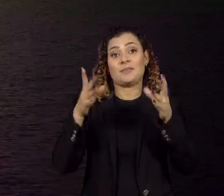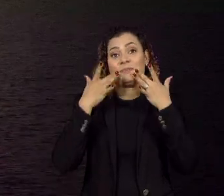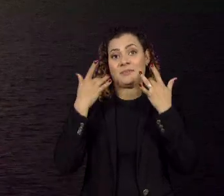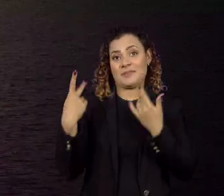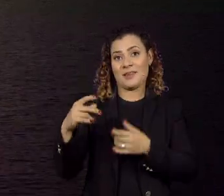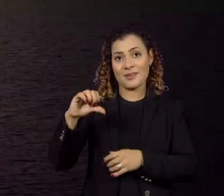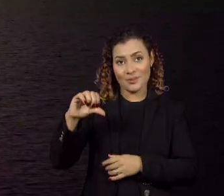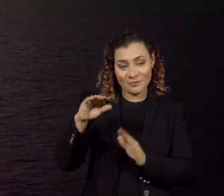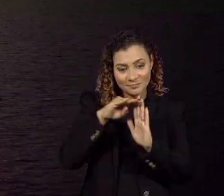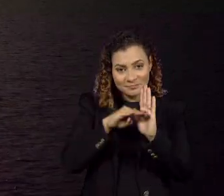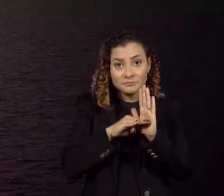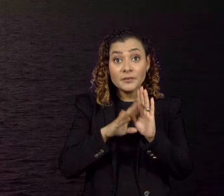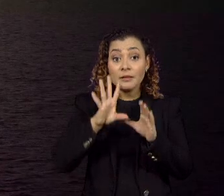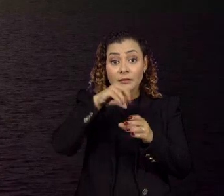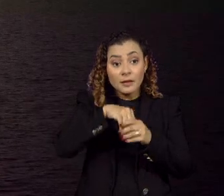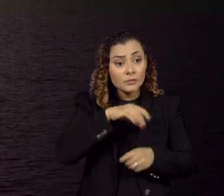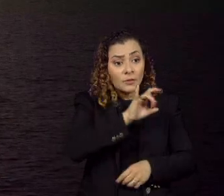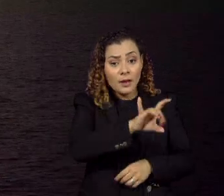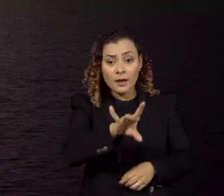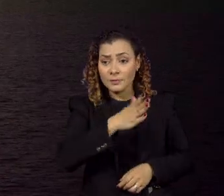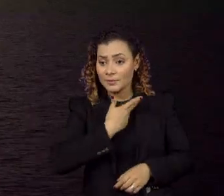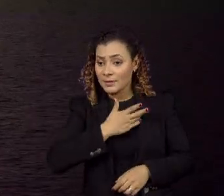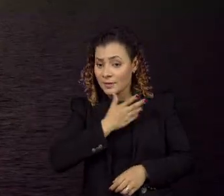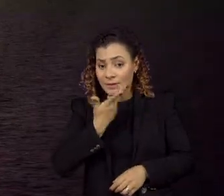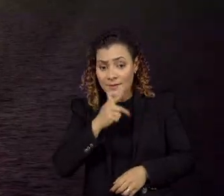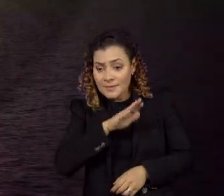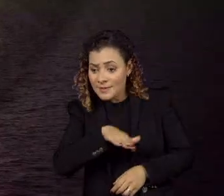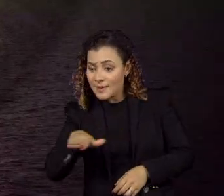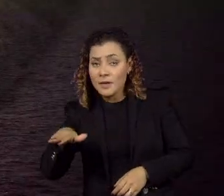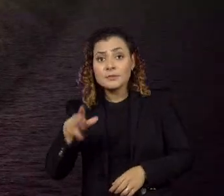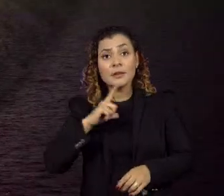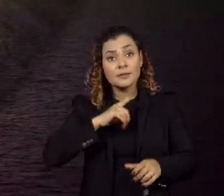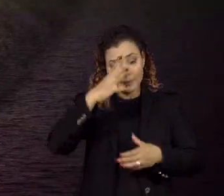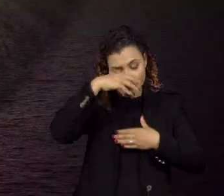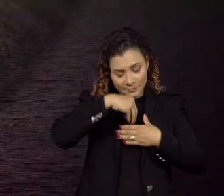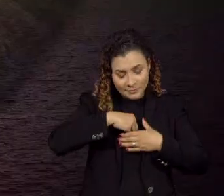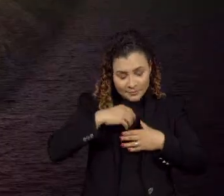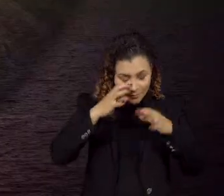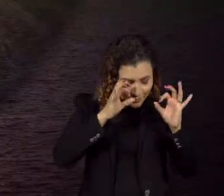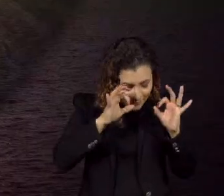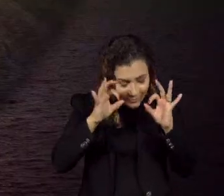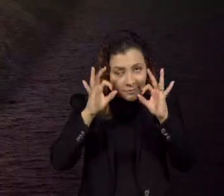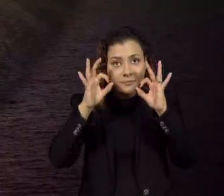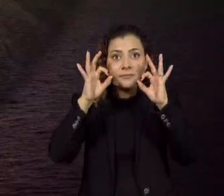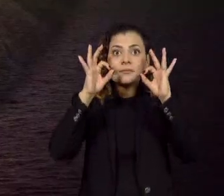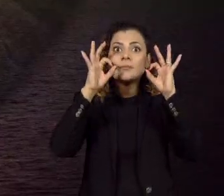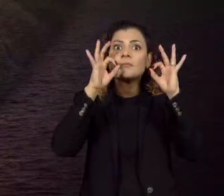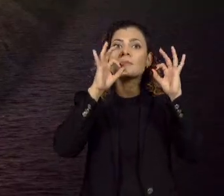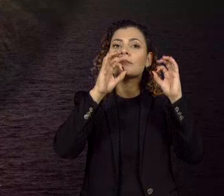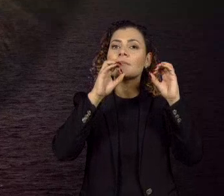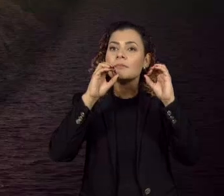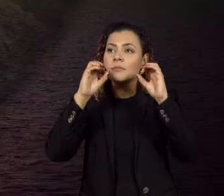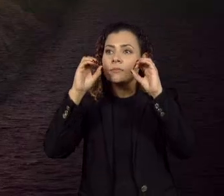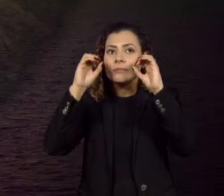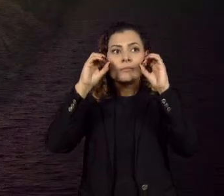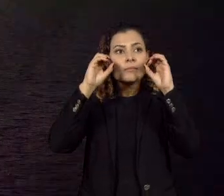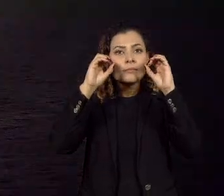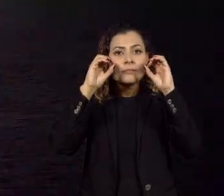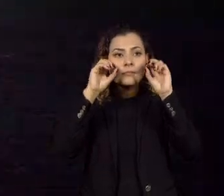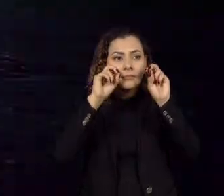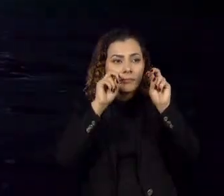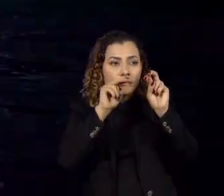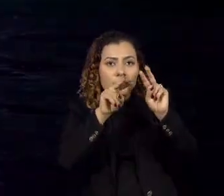Dentro de cada criança existe um homem de olhos abertos olhando os mistérios que existem entre o dia e a